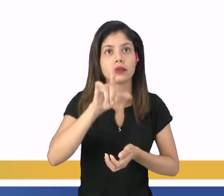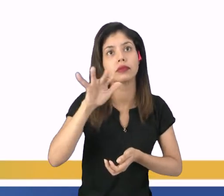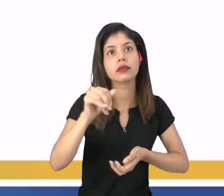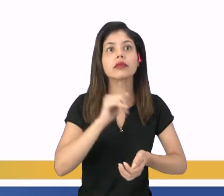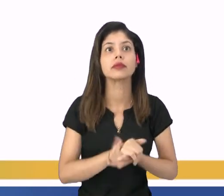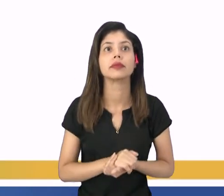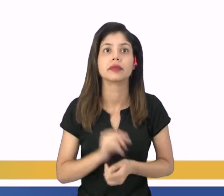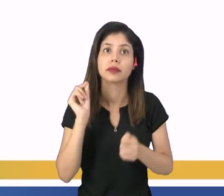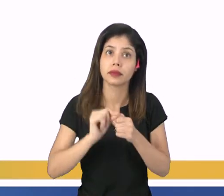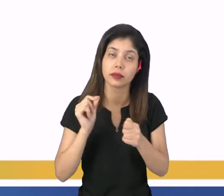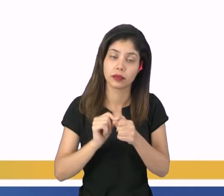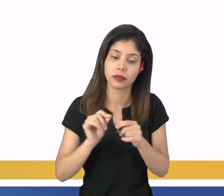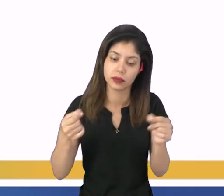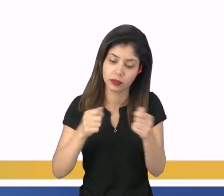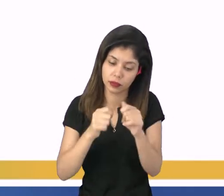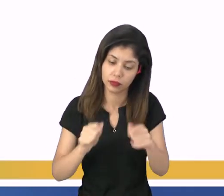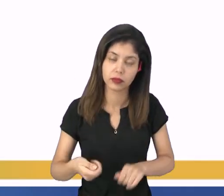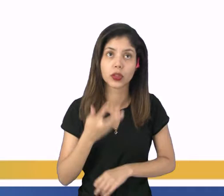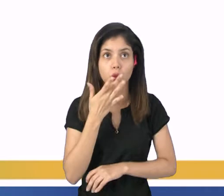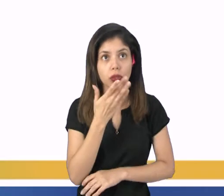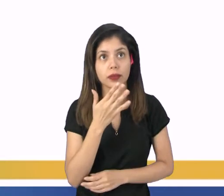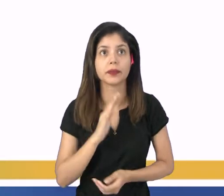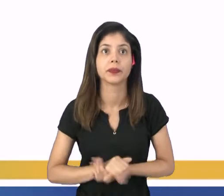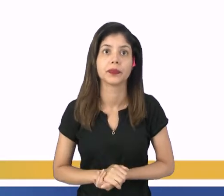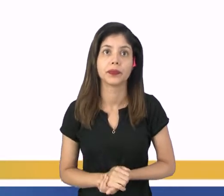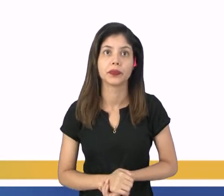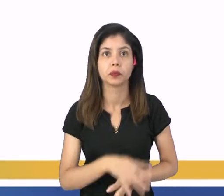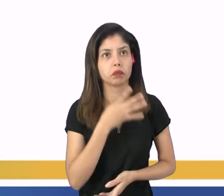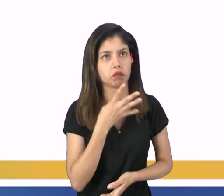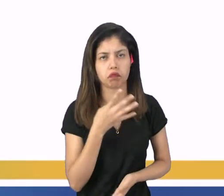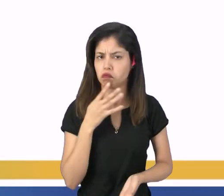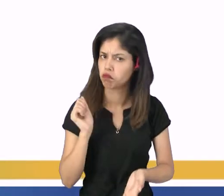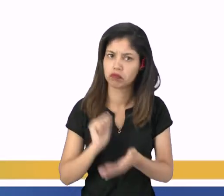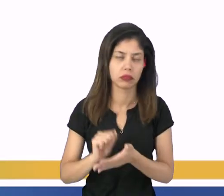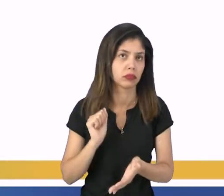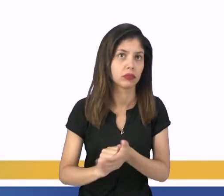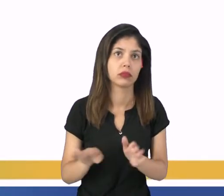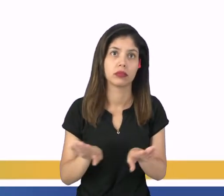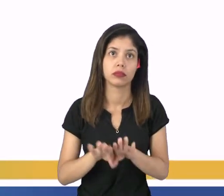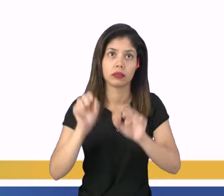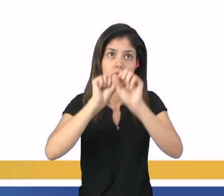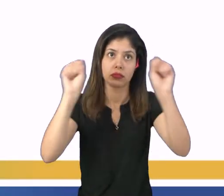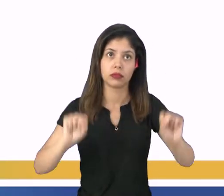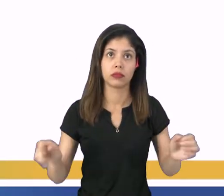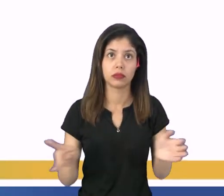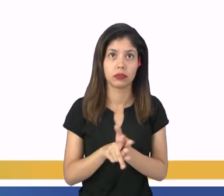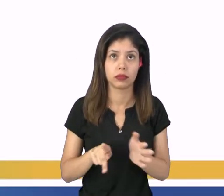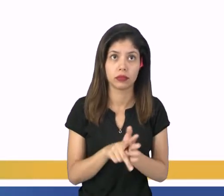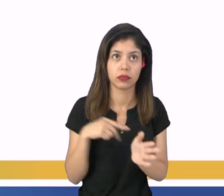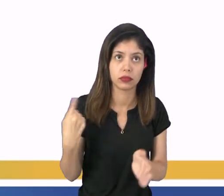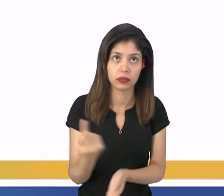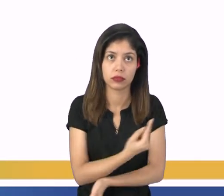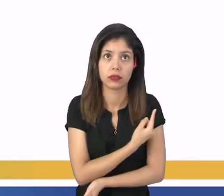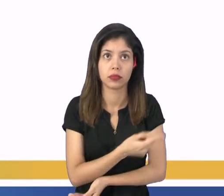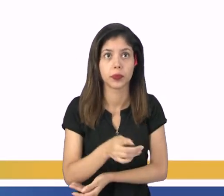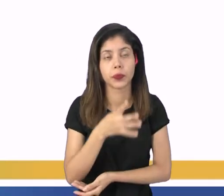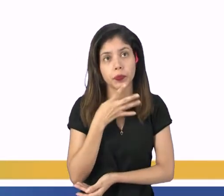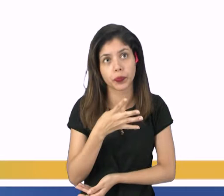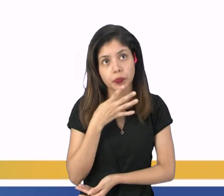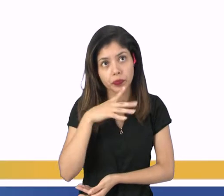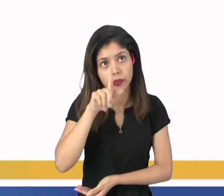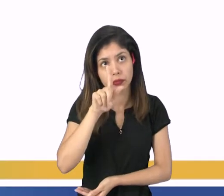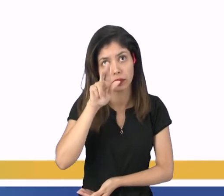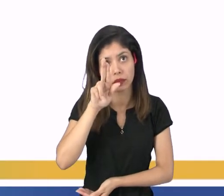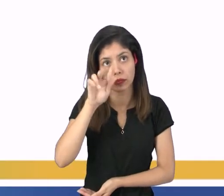alpacas, faziam os tecidos, né, coloridos, certo? Desconheciam a escrita, mas criaram um sistema de nós em cordas